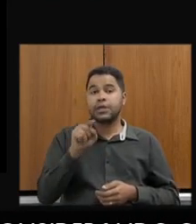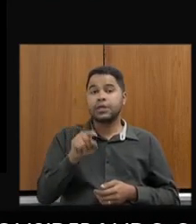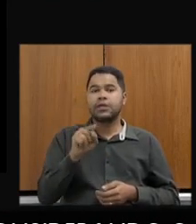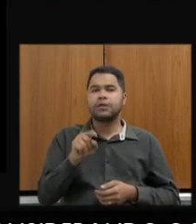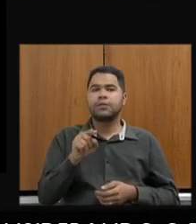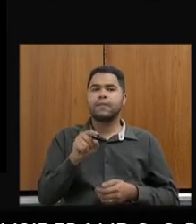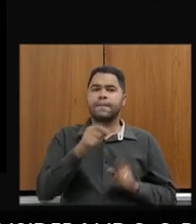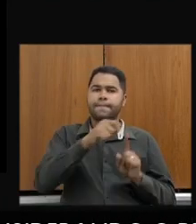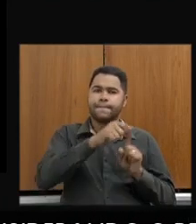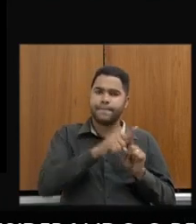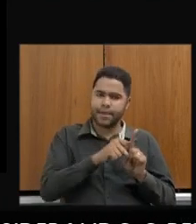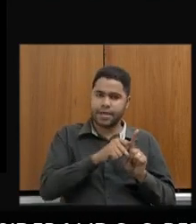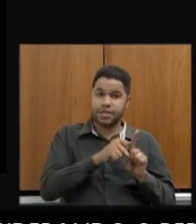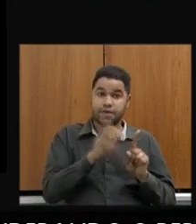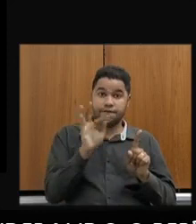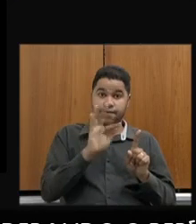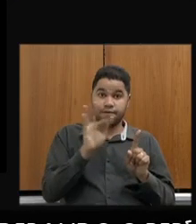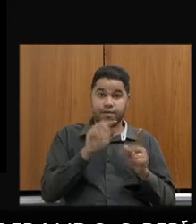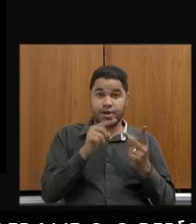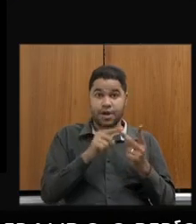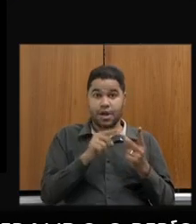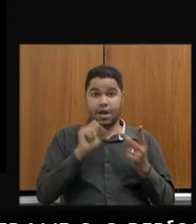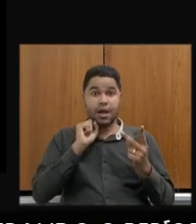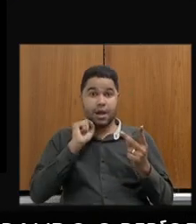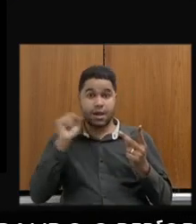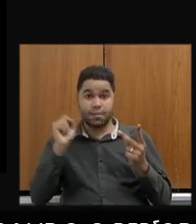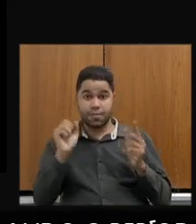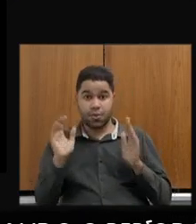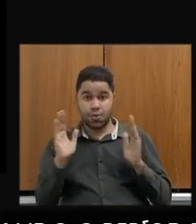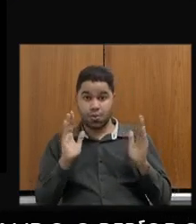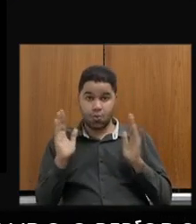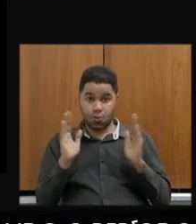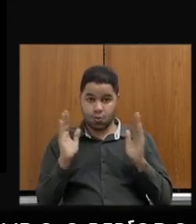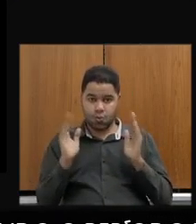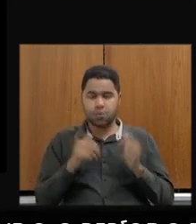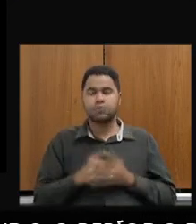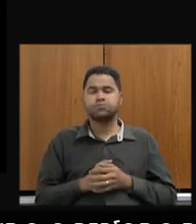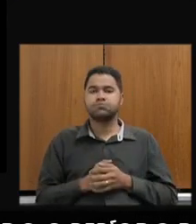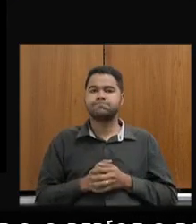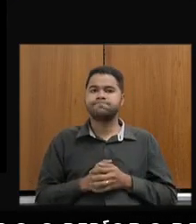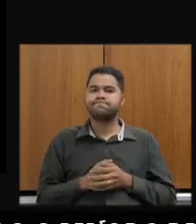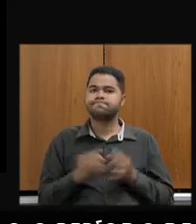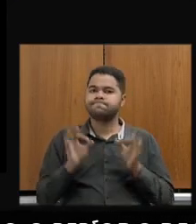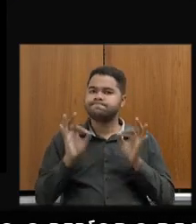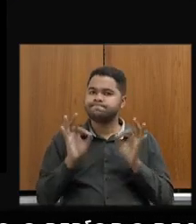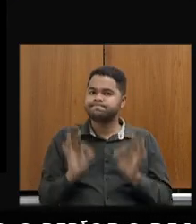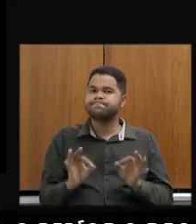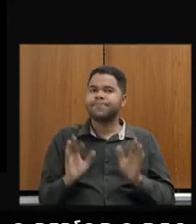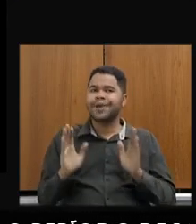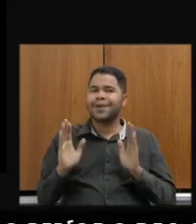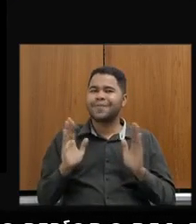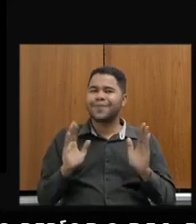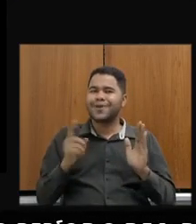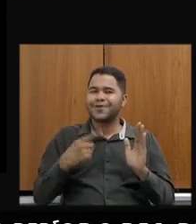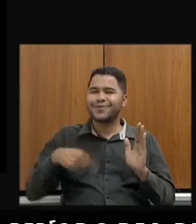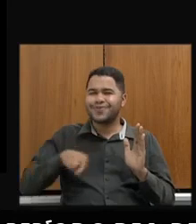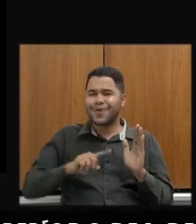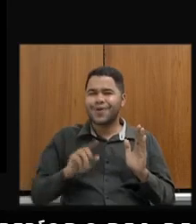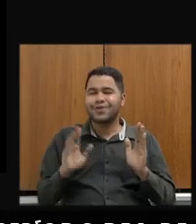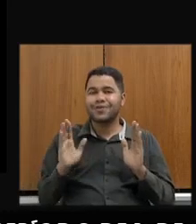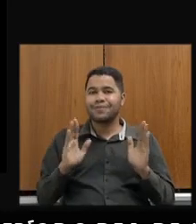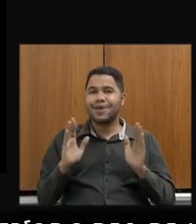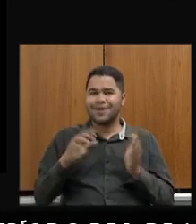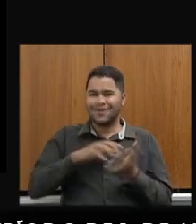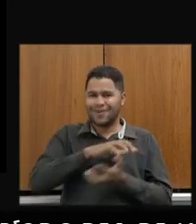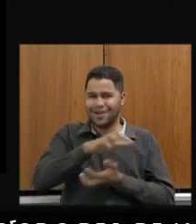entre os meses de Fevereiro e Abril que foi justamente aqui naquele período que nós fizemos aquele